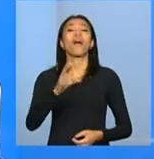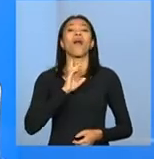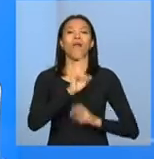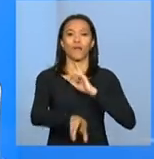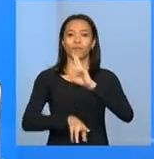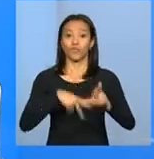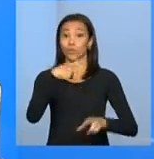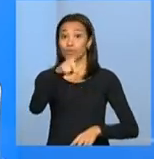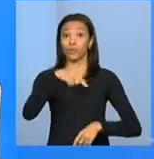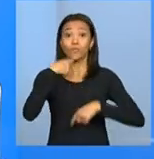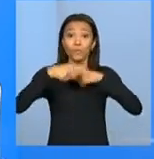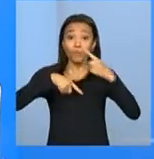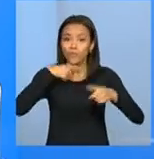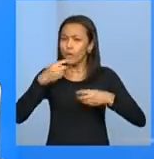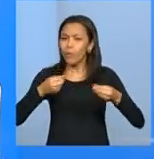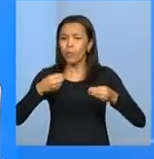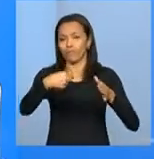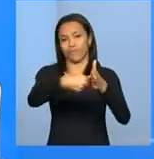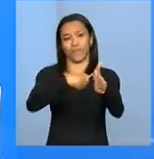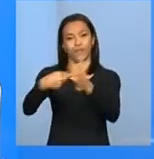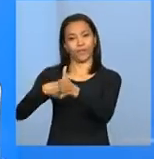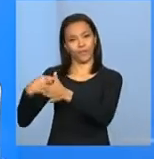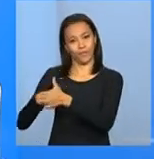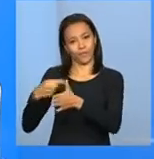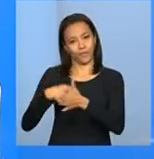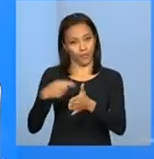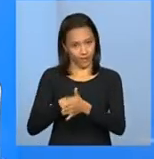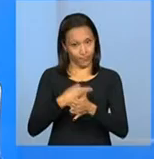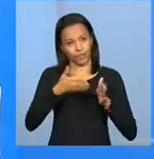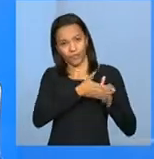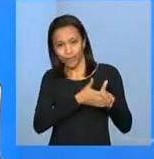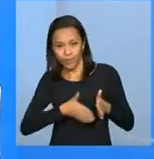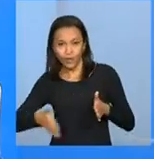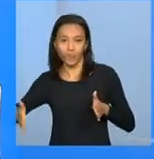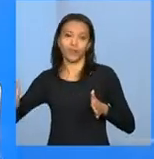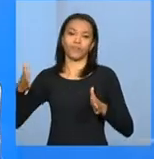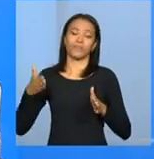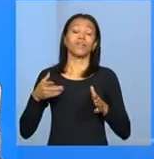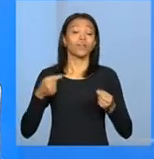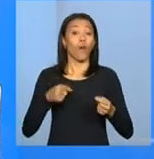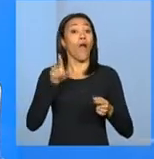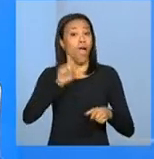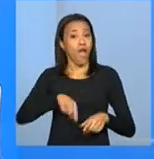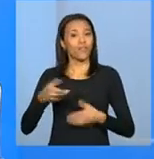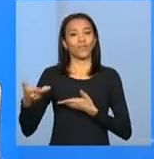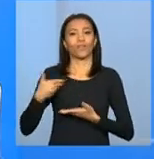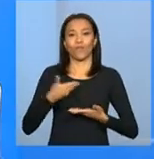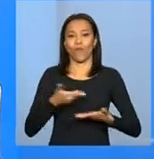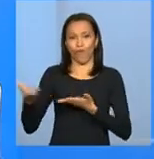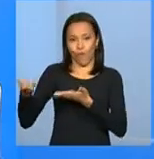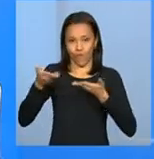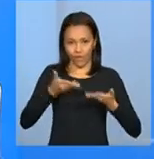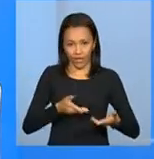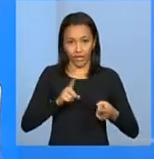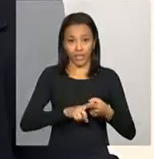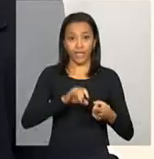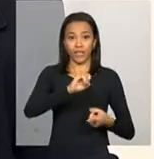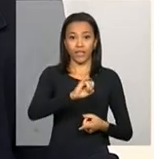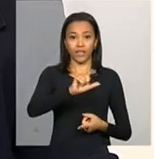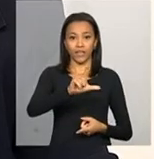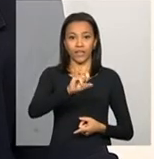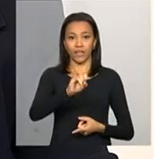as suas dúvidas através de perguntas enviadas durante o programa. E para isso, são nossas convidadas Ilíria